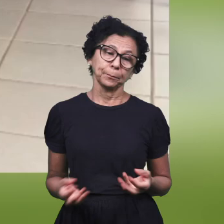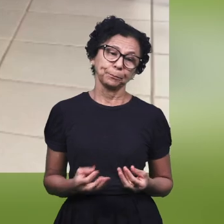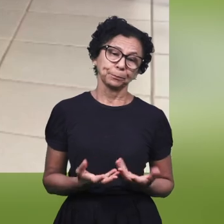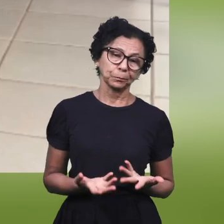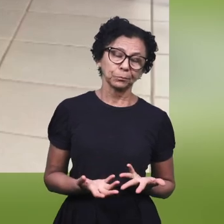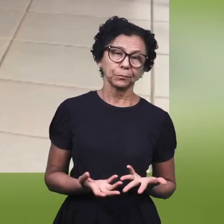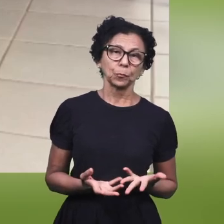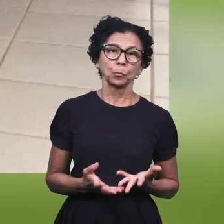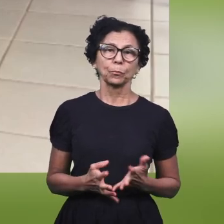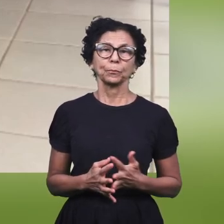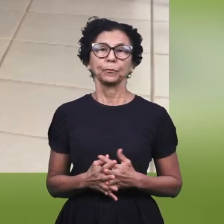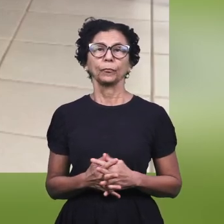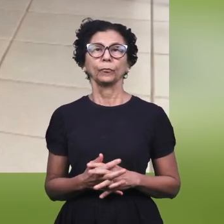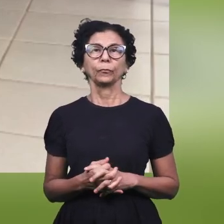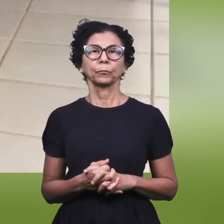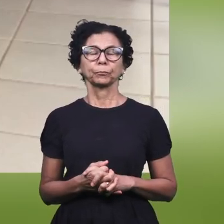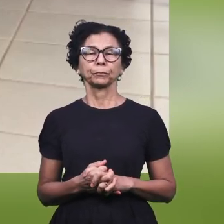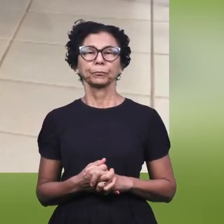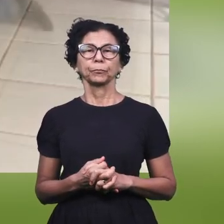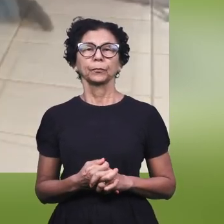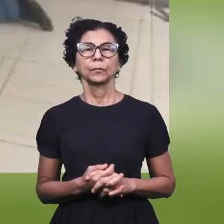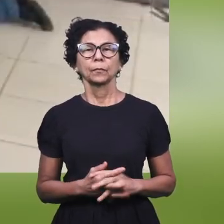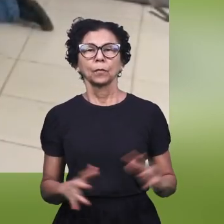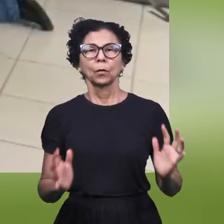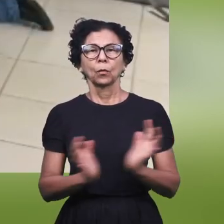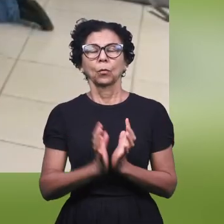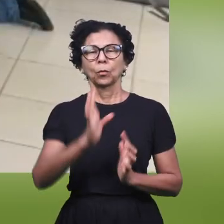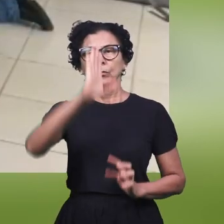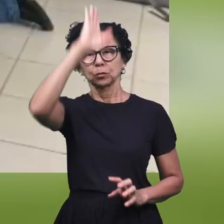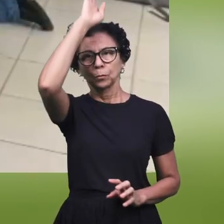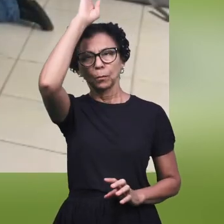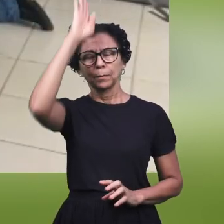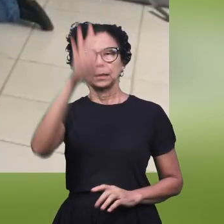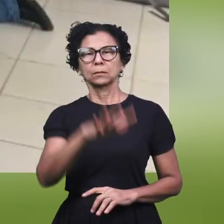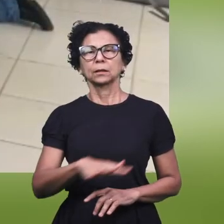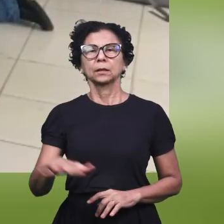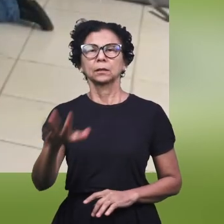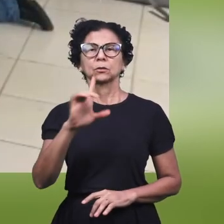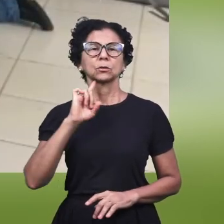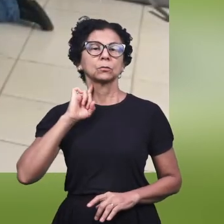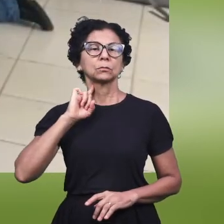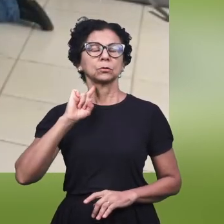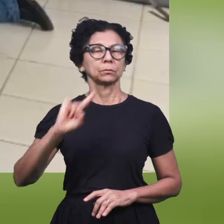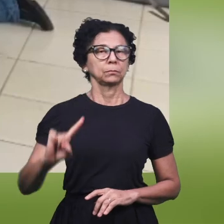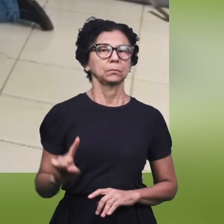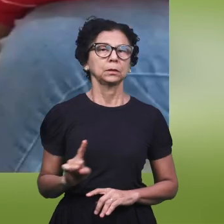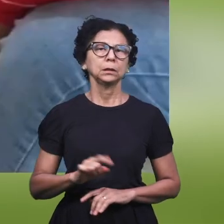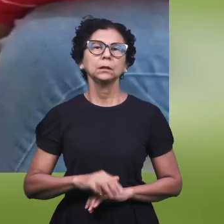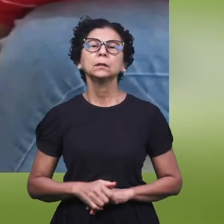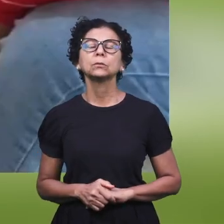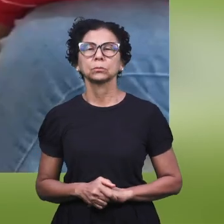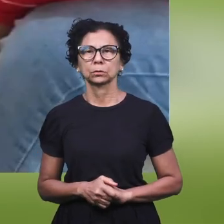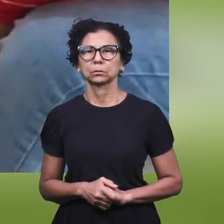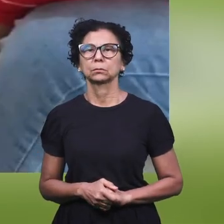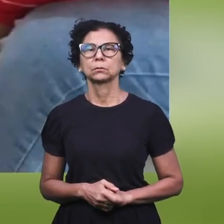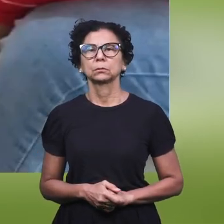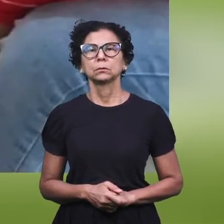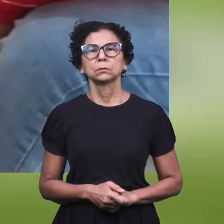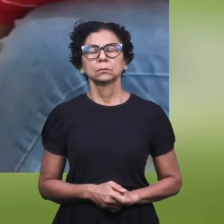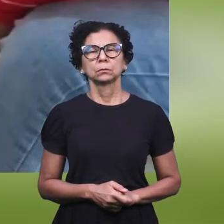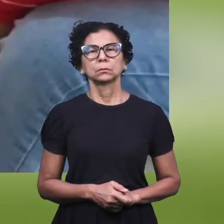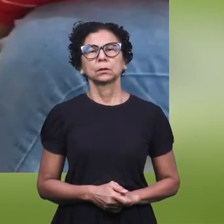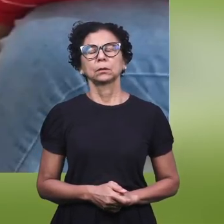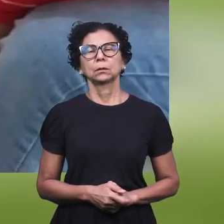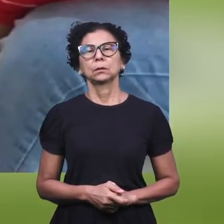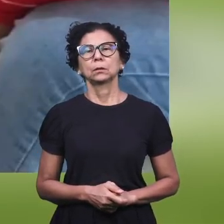segundo a instrução técnica do Corpo de Bombeiro Militar de Minas Gerais. E pelo fato de fazermos treinamento seguindo